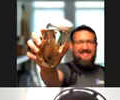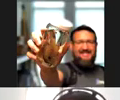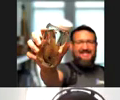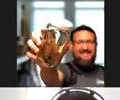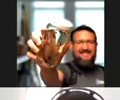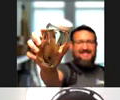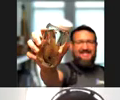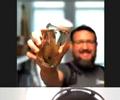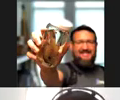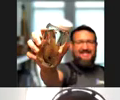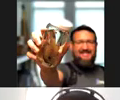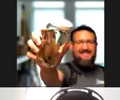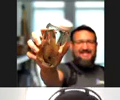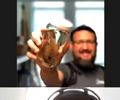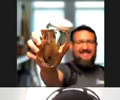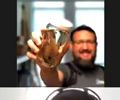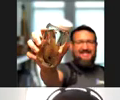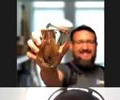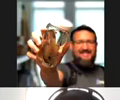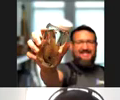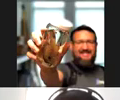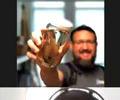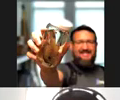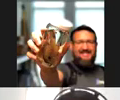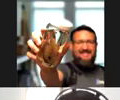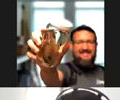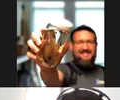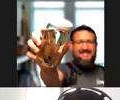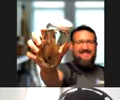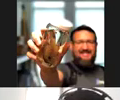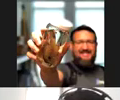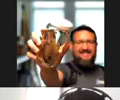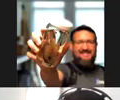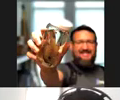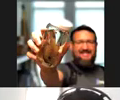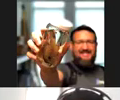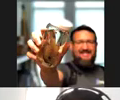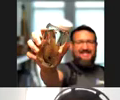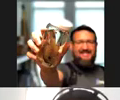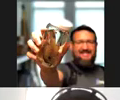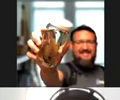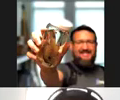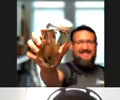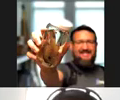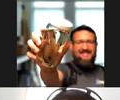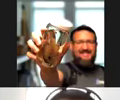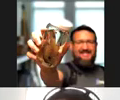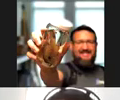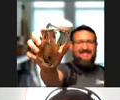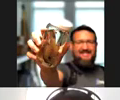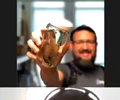uma época onde nicho era competição, então teve muito trabalho em cima dessas equações de